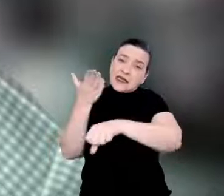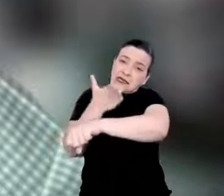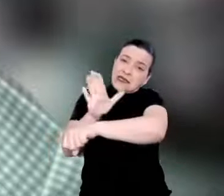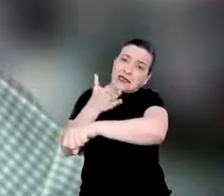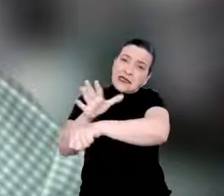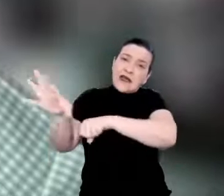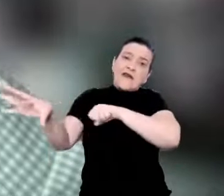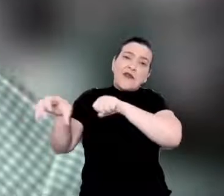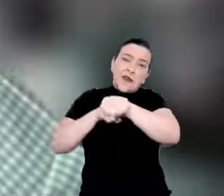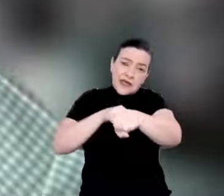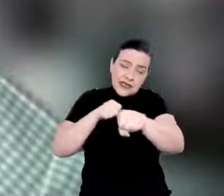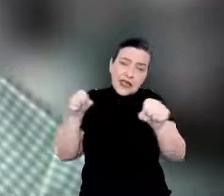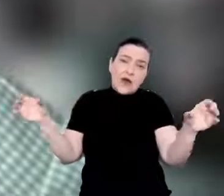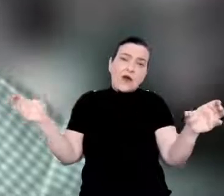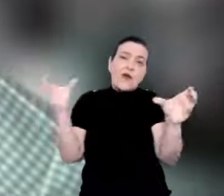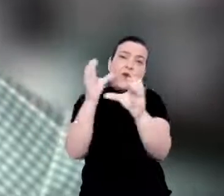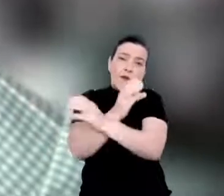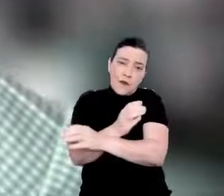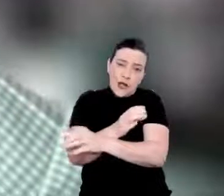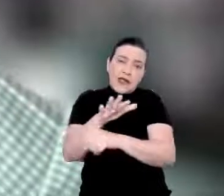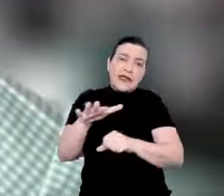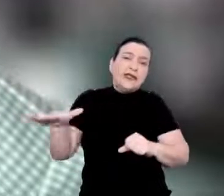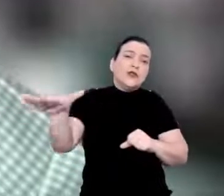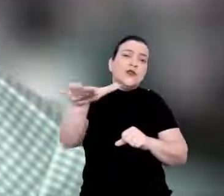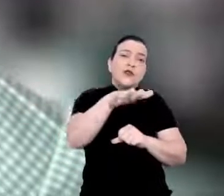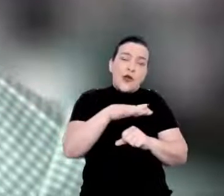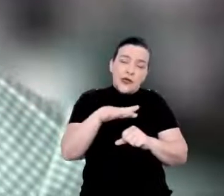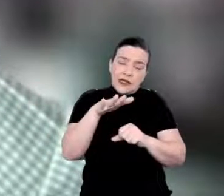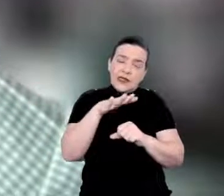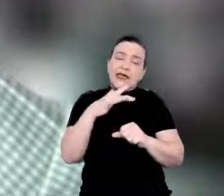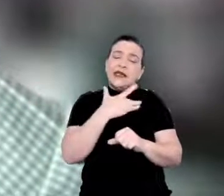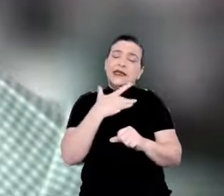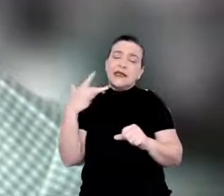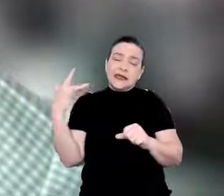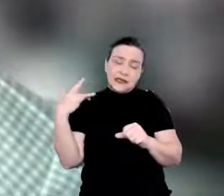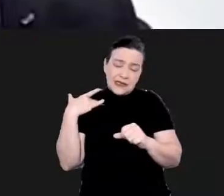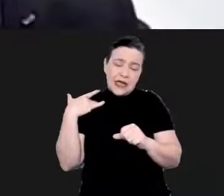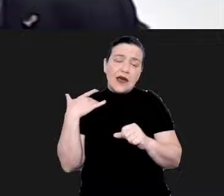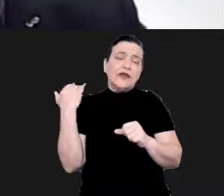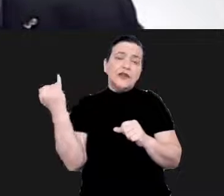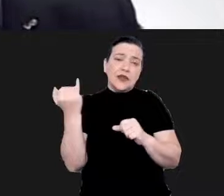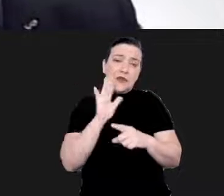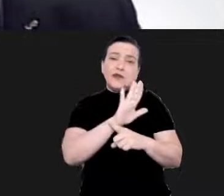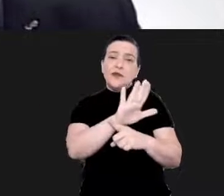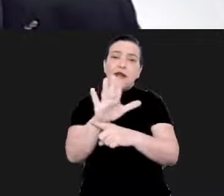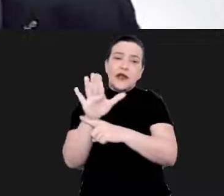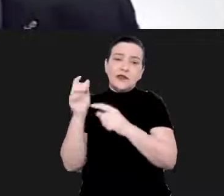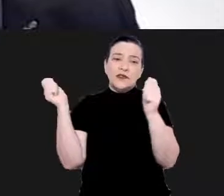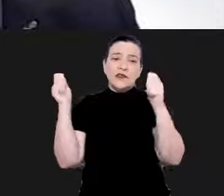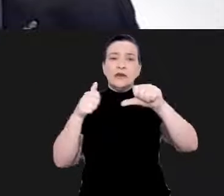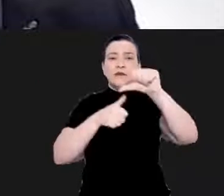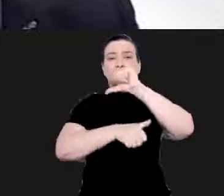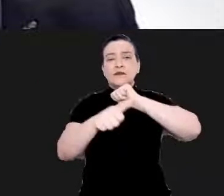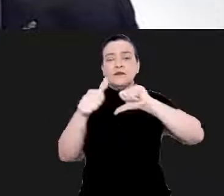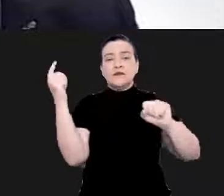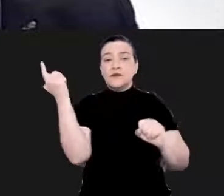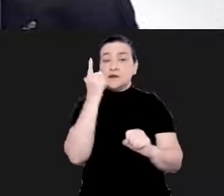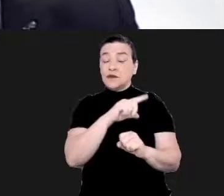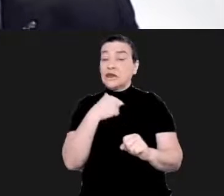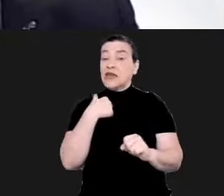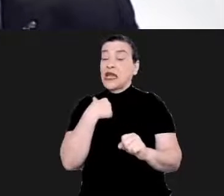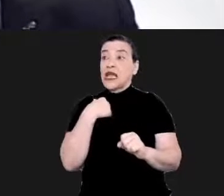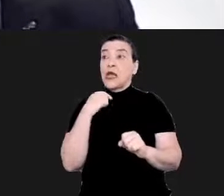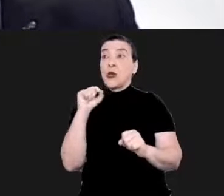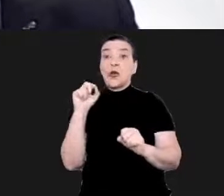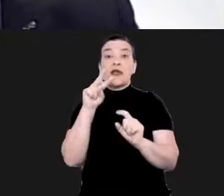e contemple todas as partes do sistema, essenciais para que as mudanças ocorram. A minha expectativa, a minha